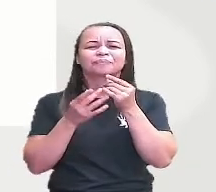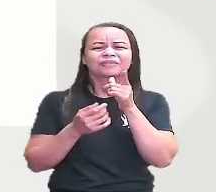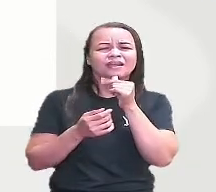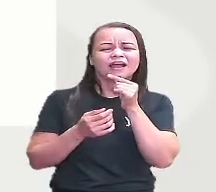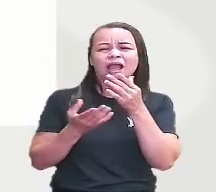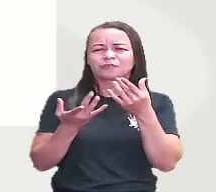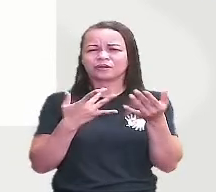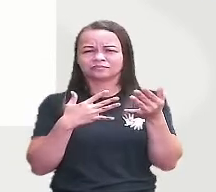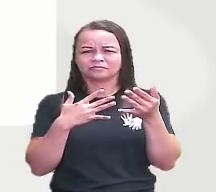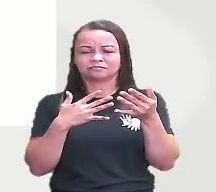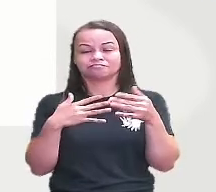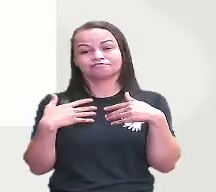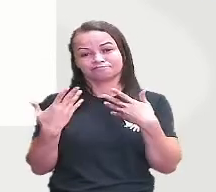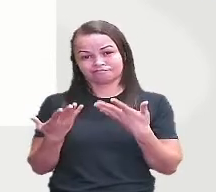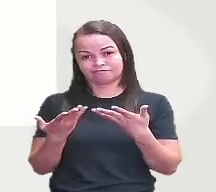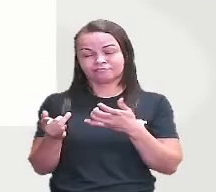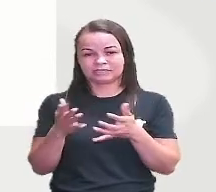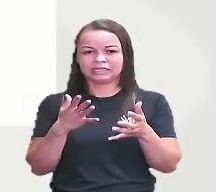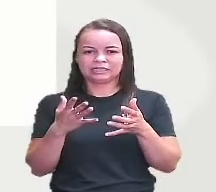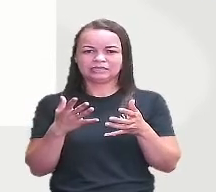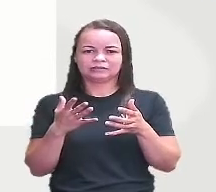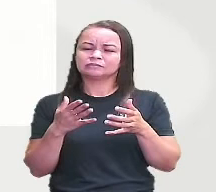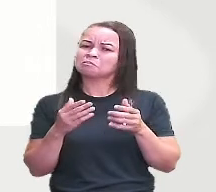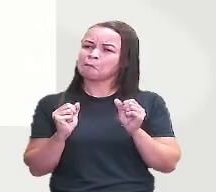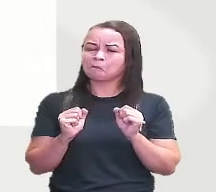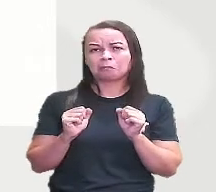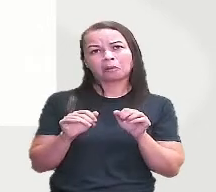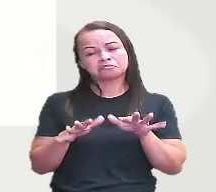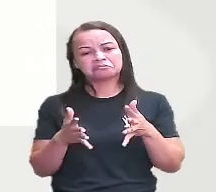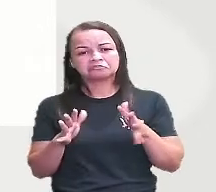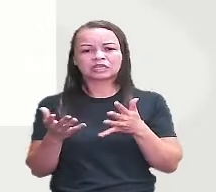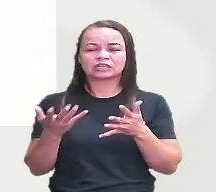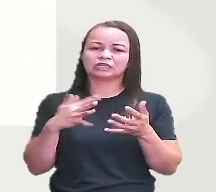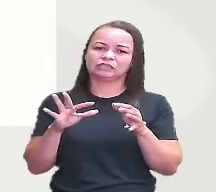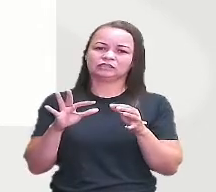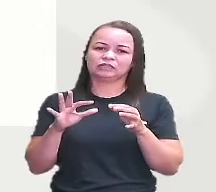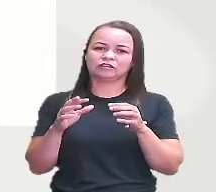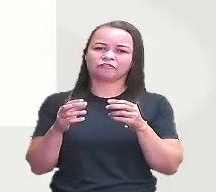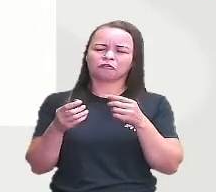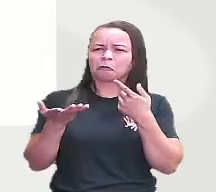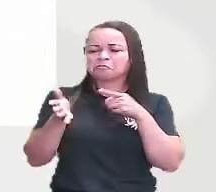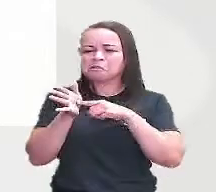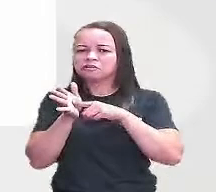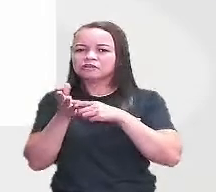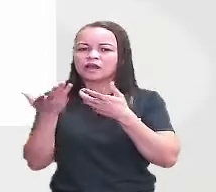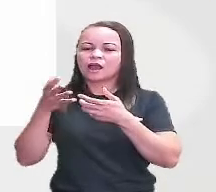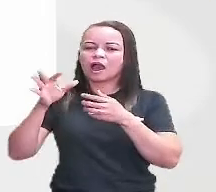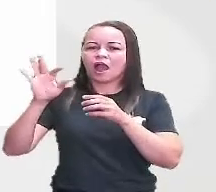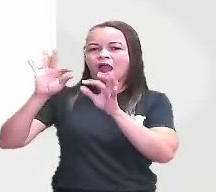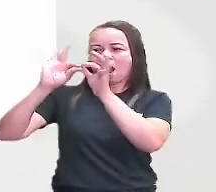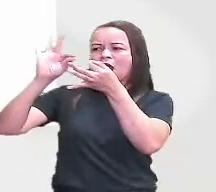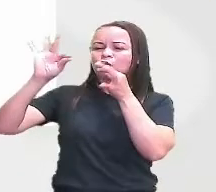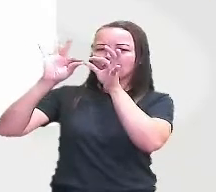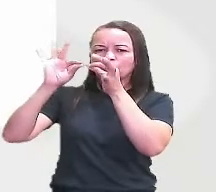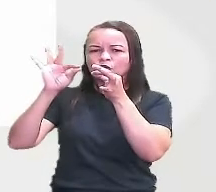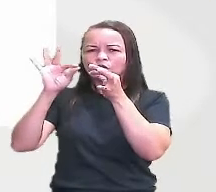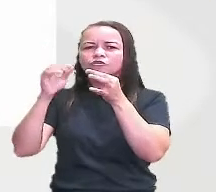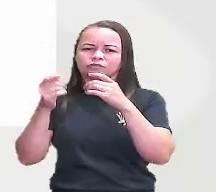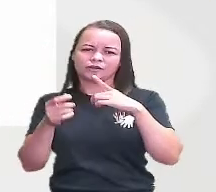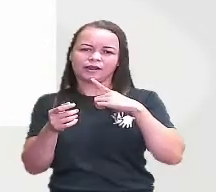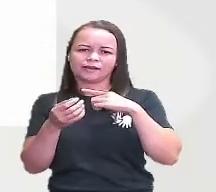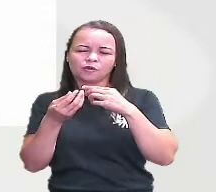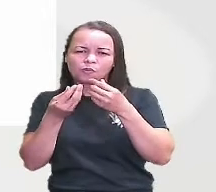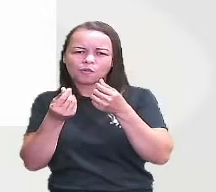É provável, né? Porque a uva, a gente for analisar, a uva, ela é um pouquinho, tem um pouco, contém